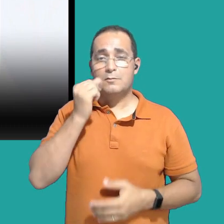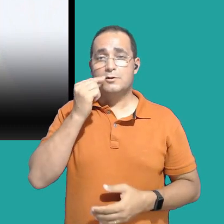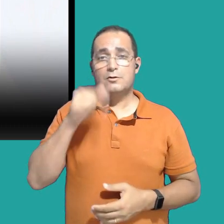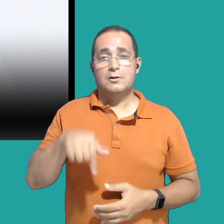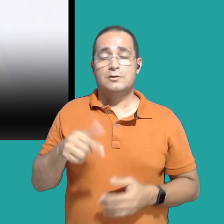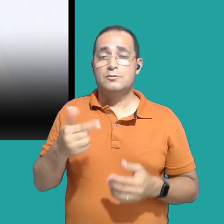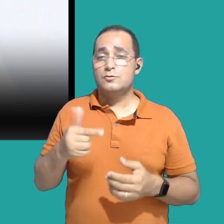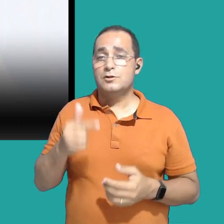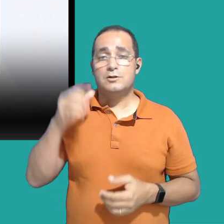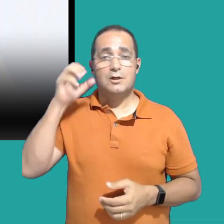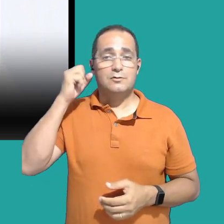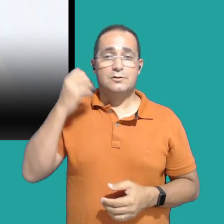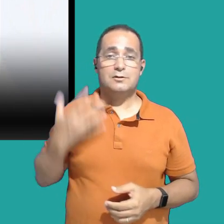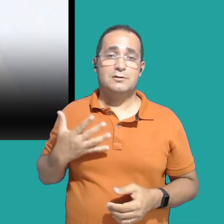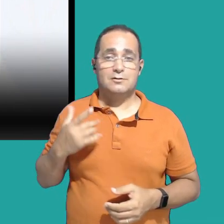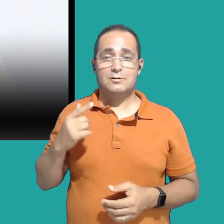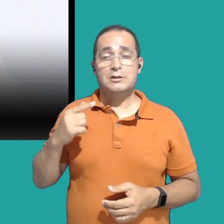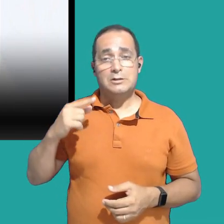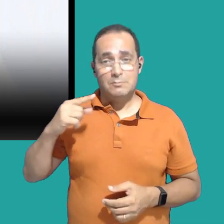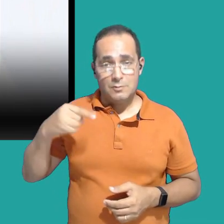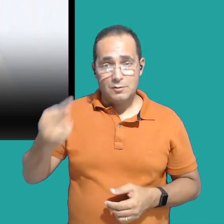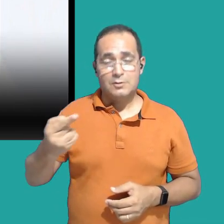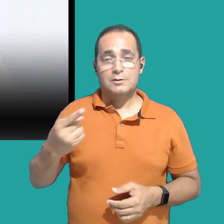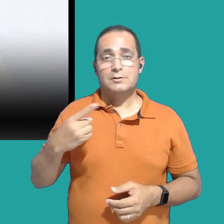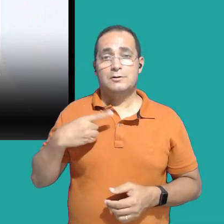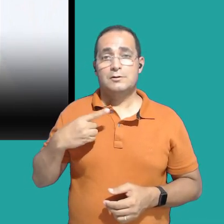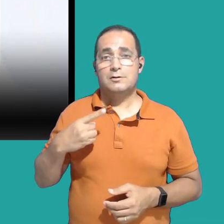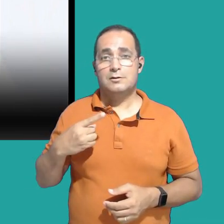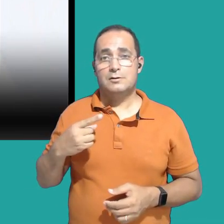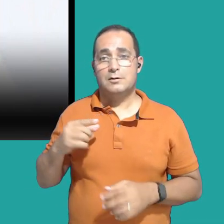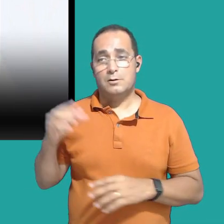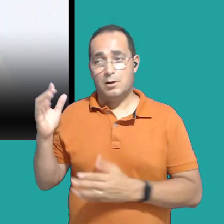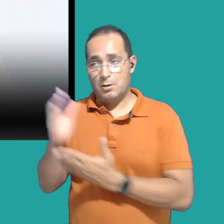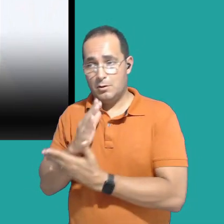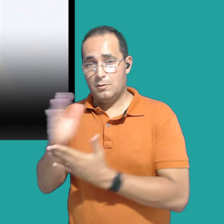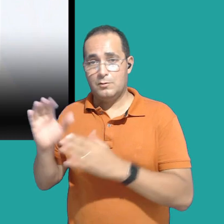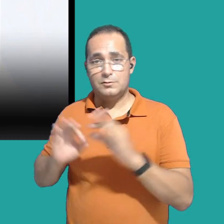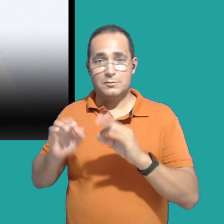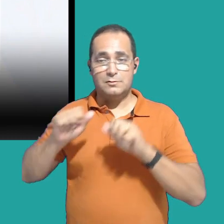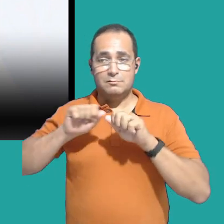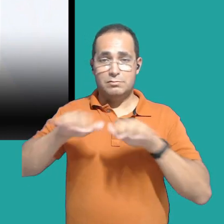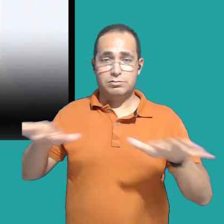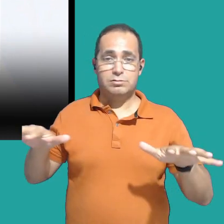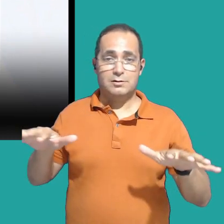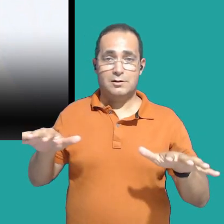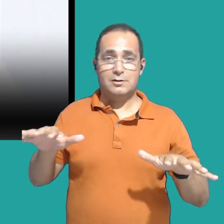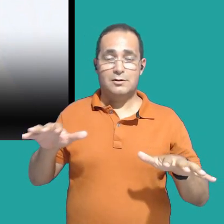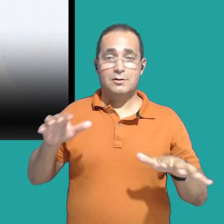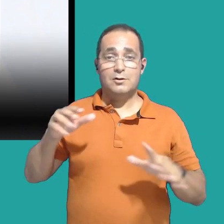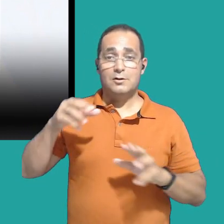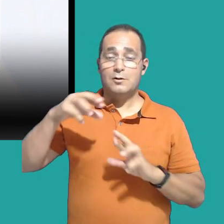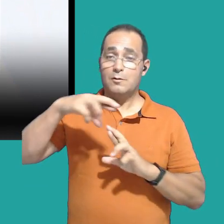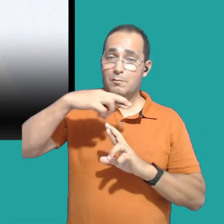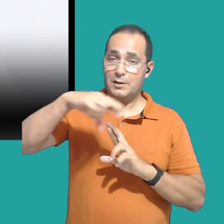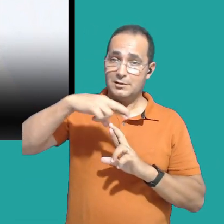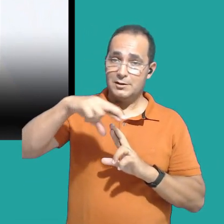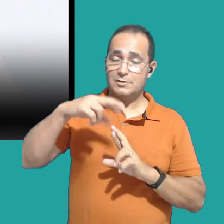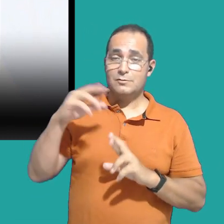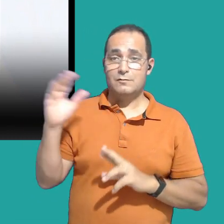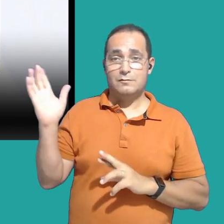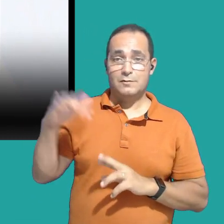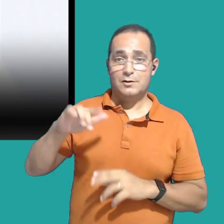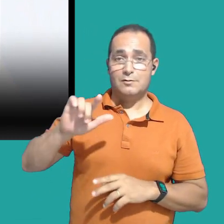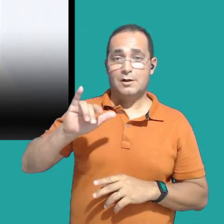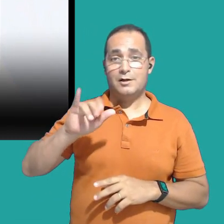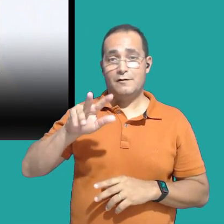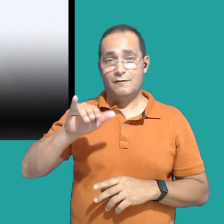de certa forma, foi um pontapé inicial aqui em Maceió, que não tinha nada sobre audiodescrição, e depois disso, algumas pessoas, né, porque viralizou, o